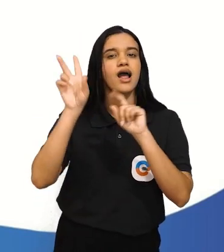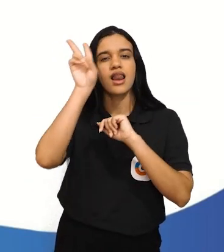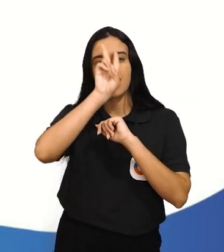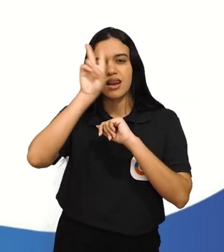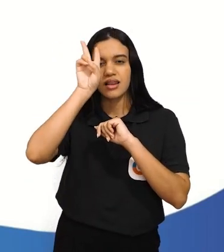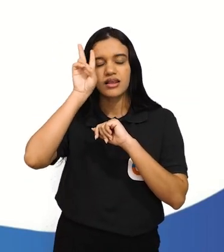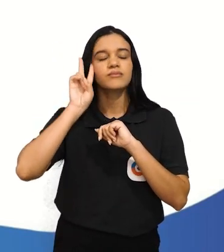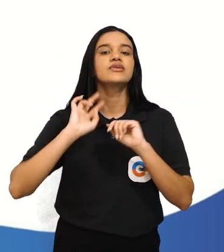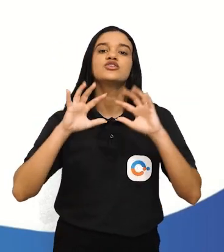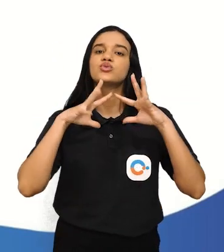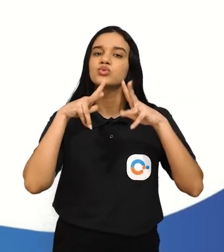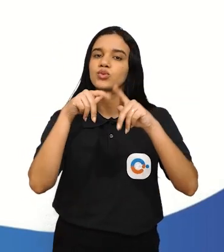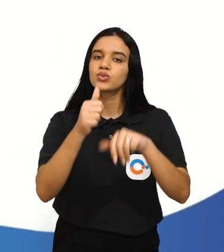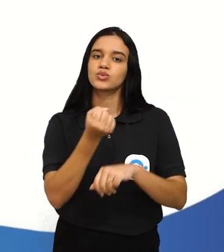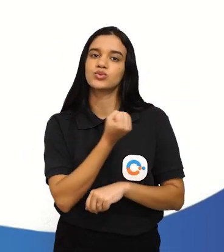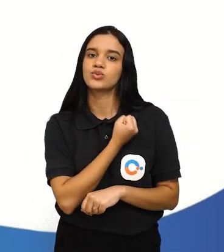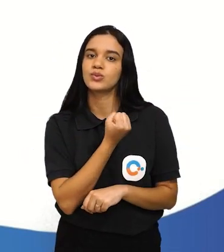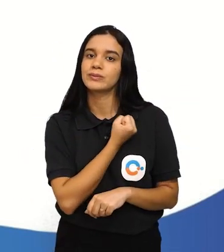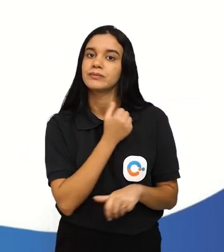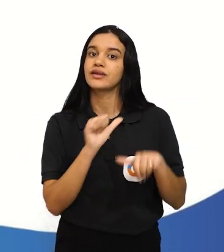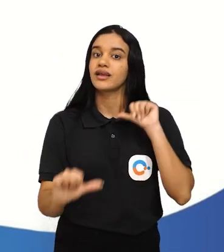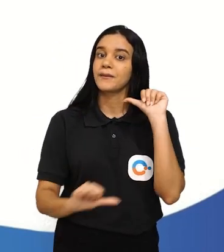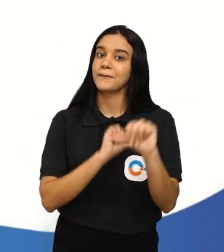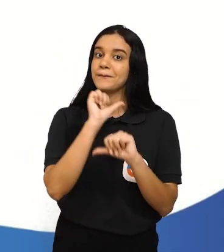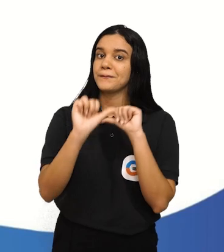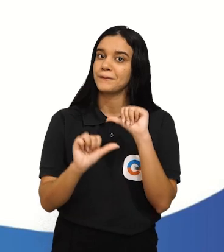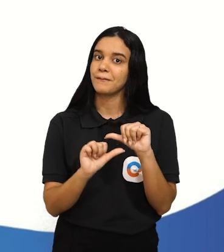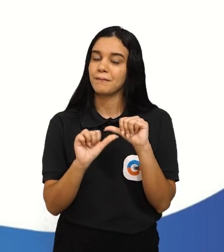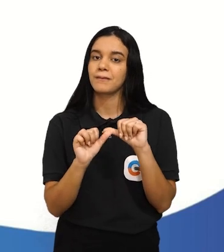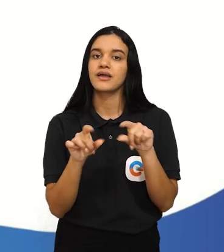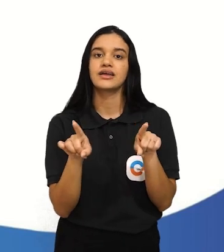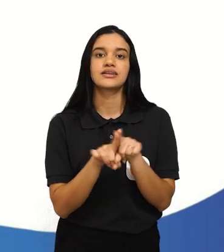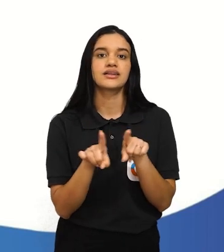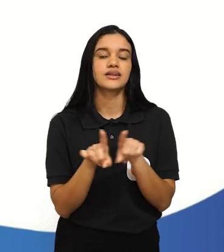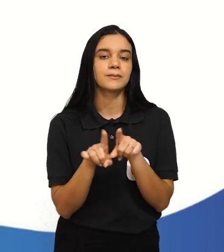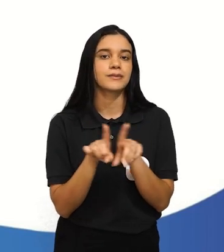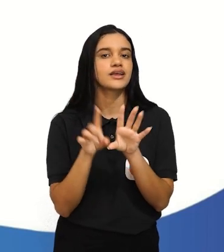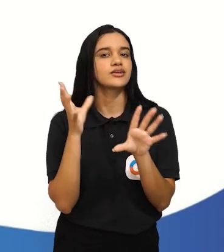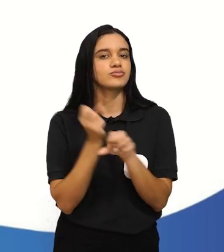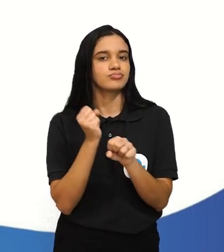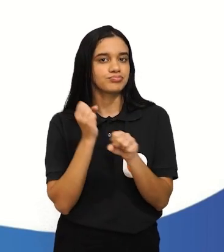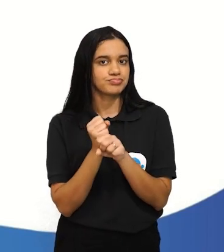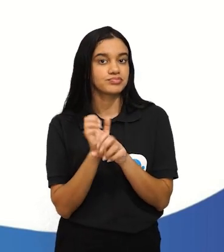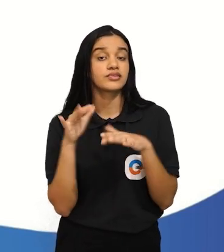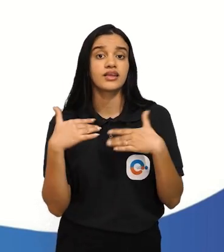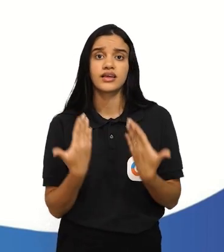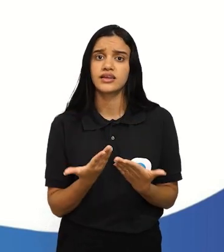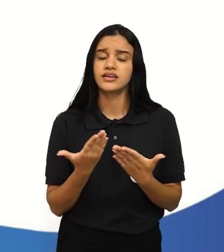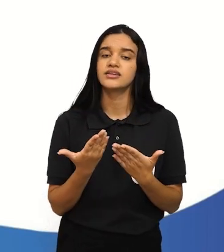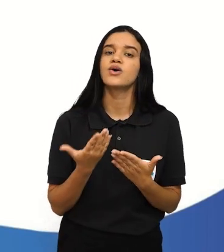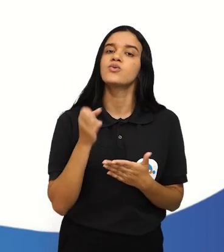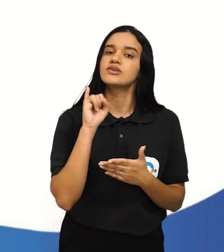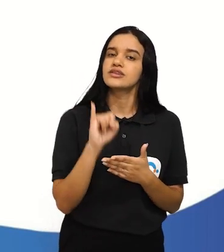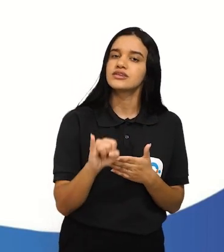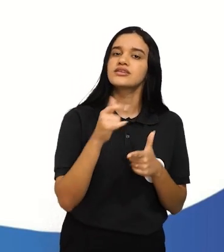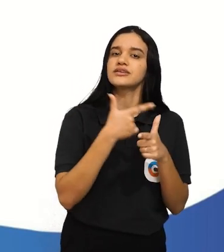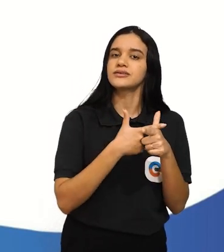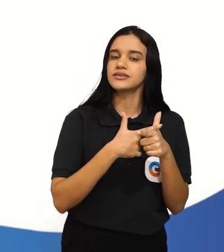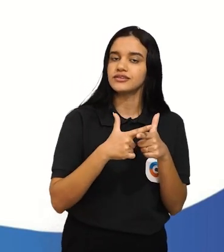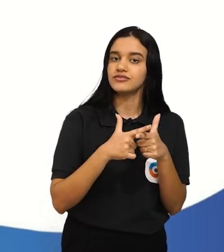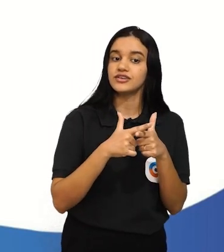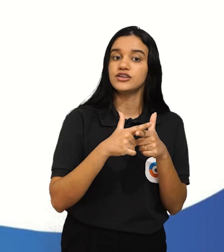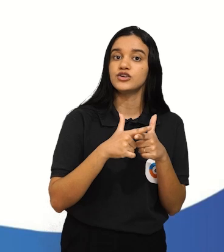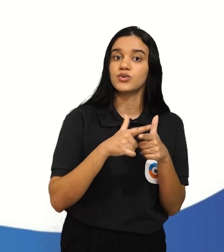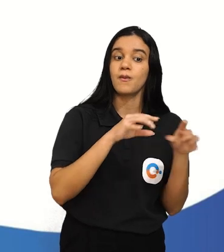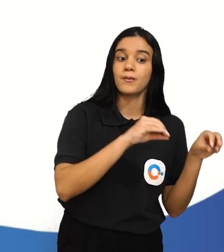lembrem que todo número que muda de lado da Igualdade muda de operação então se ele está dividindo